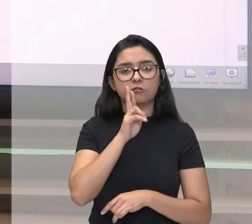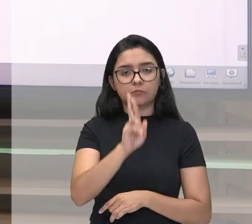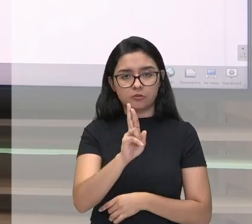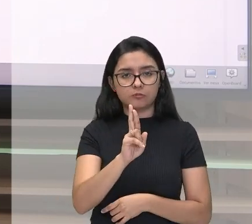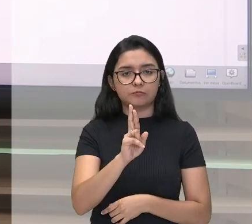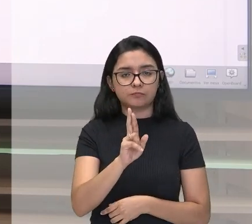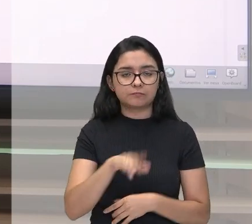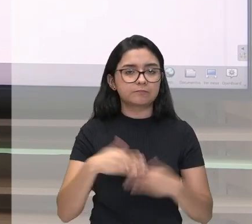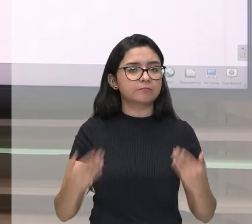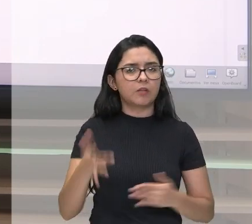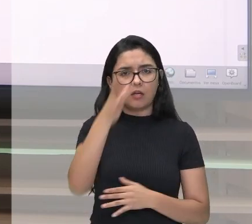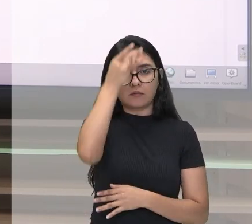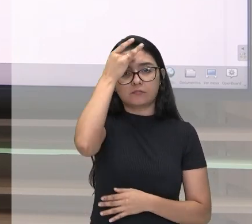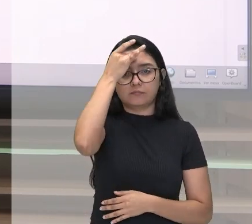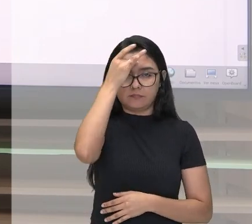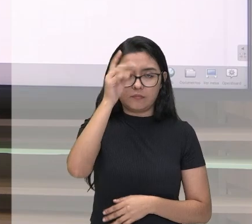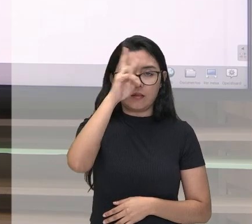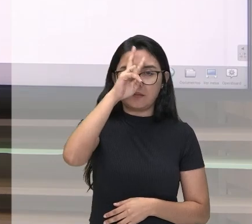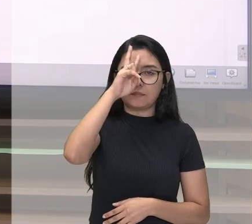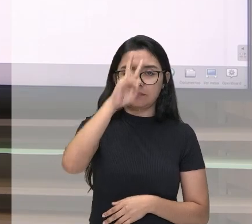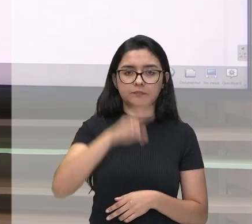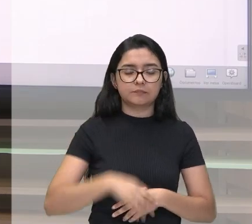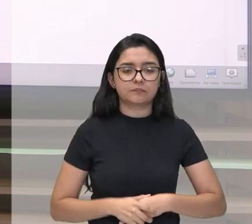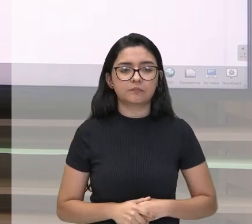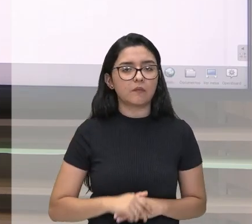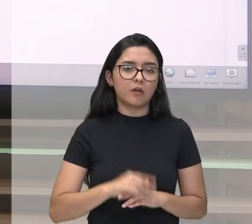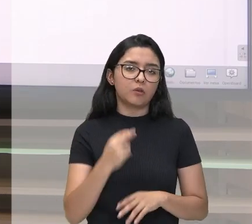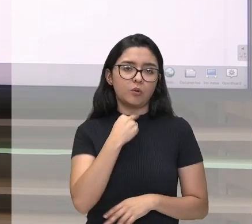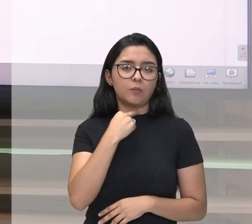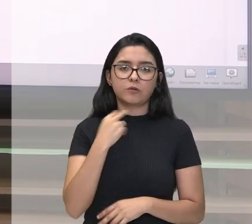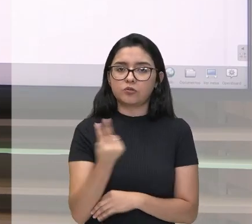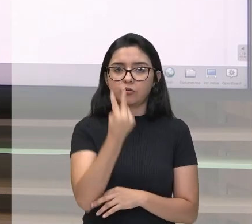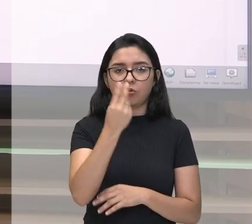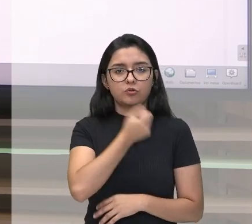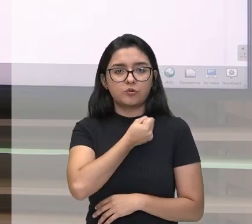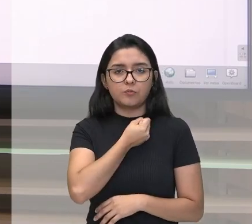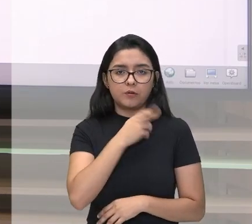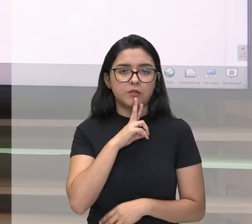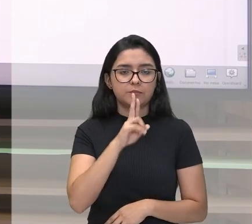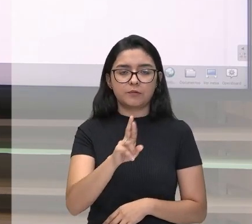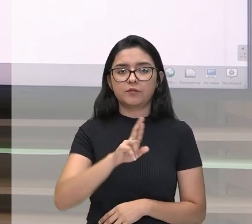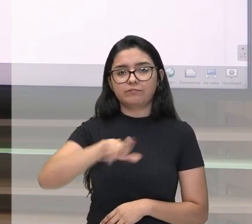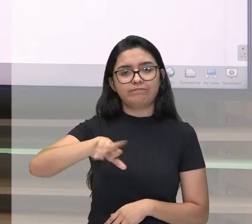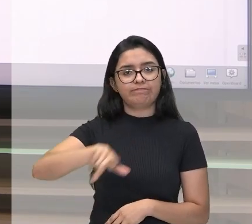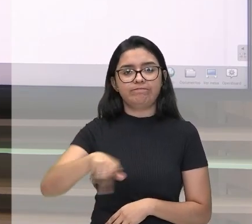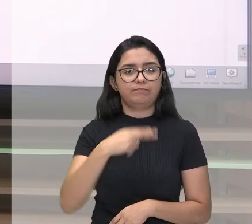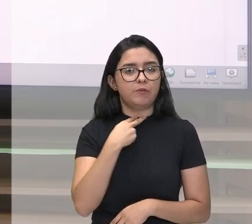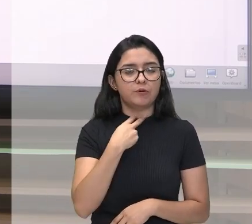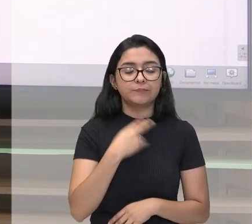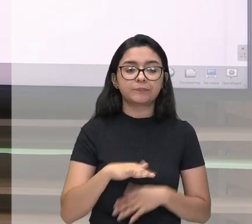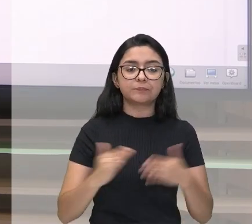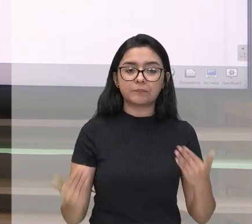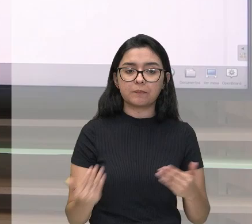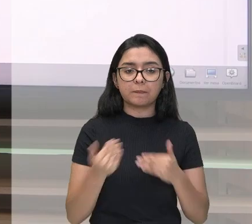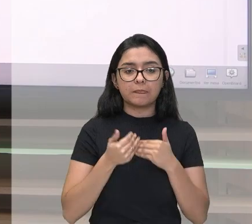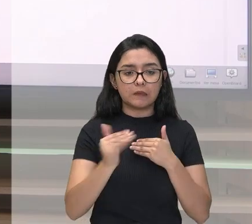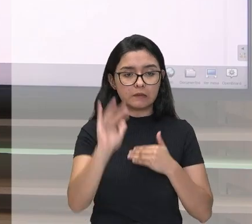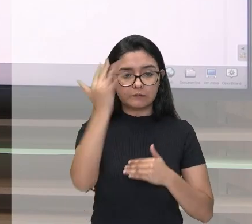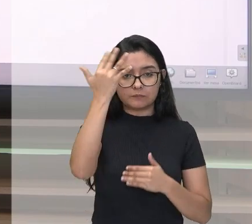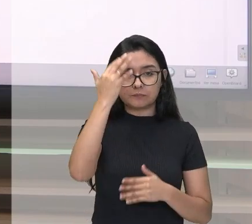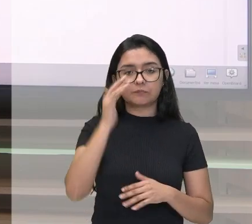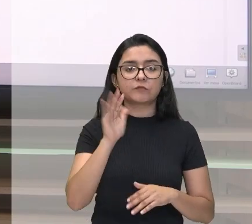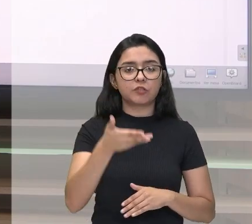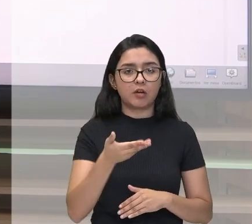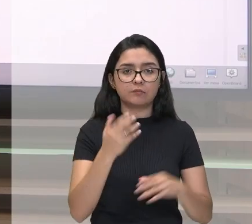bom? Marca bem essa ideia aí. A expressão numérica não vai dar 2 respostas, 2 números como resposta, tá bom? Então, resolvendo a nossa questão,